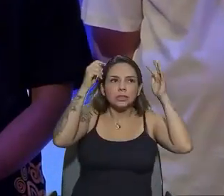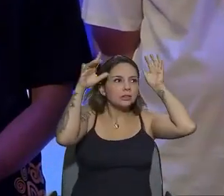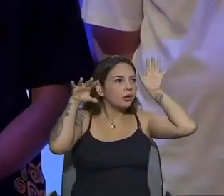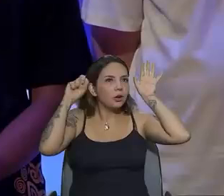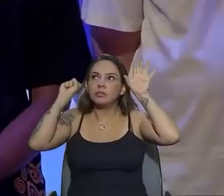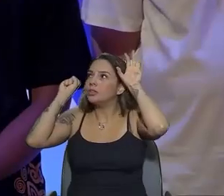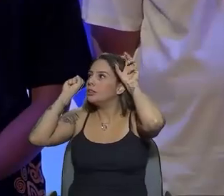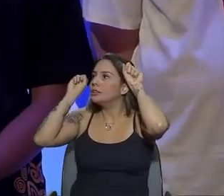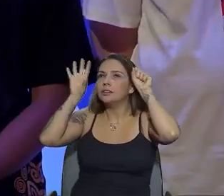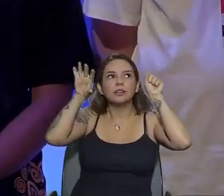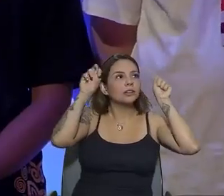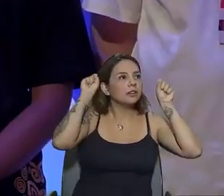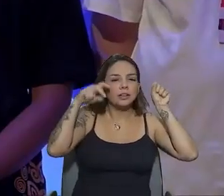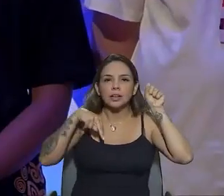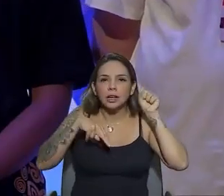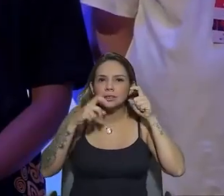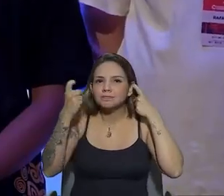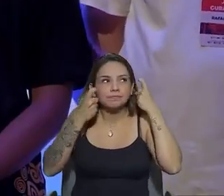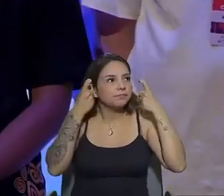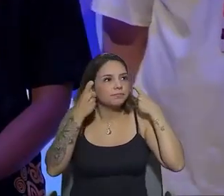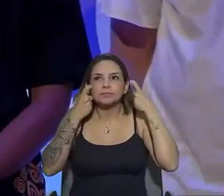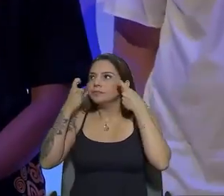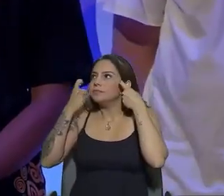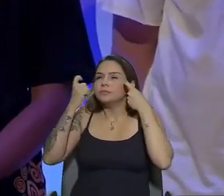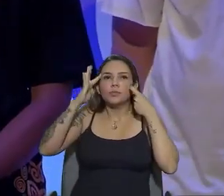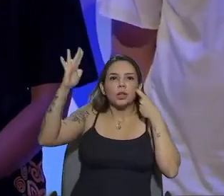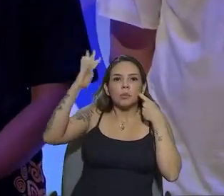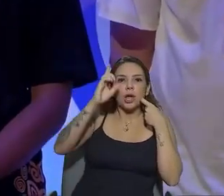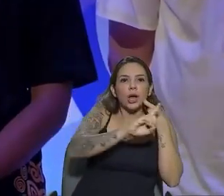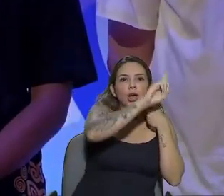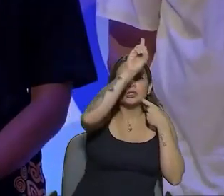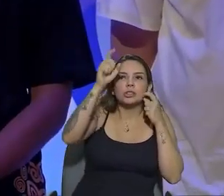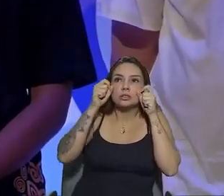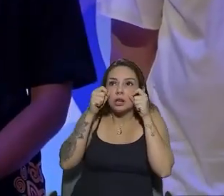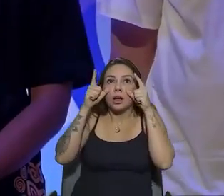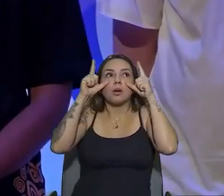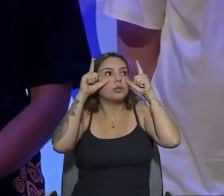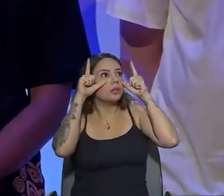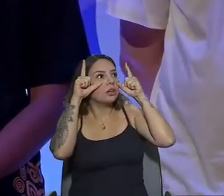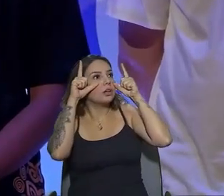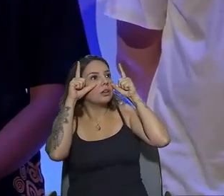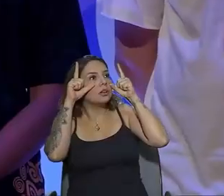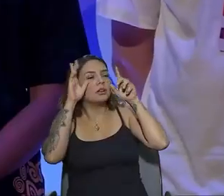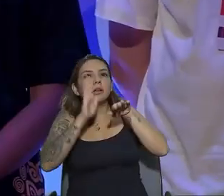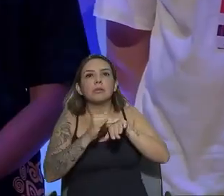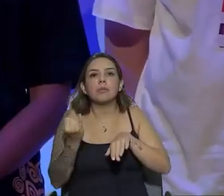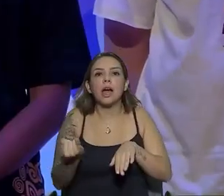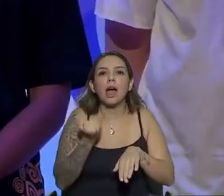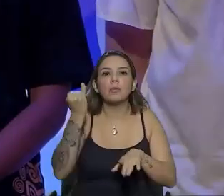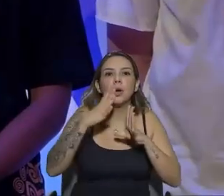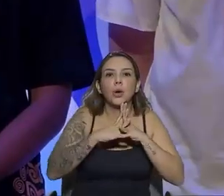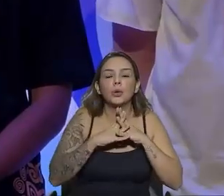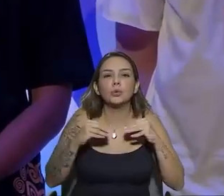cabeça. Alice caminhava preocupada, imaginando o dia em que acordaria e seus bens mais importantes